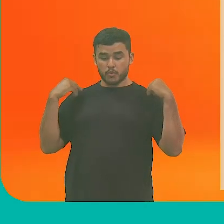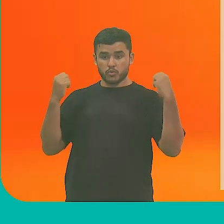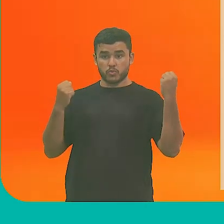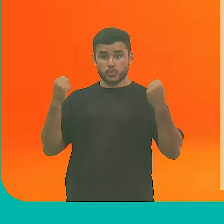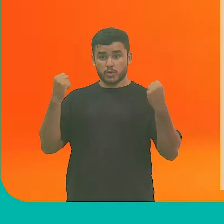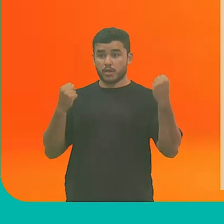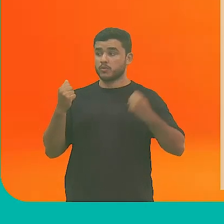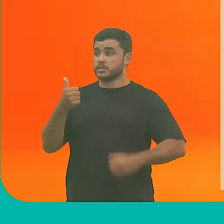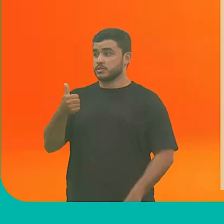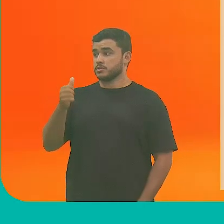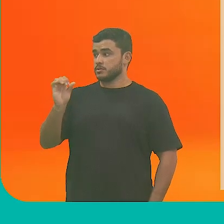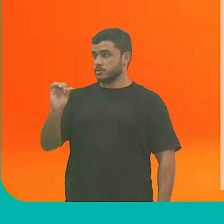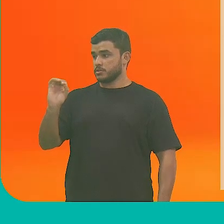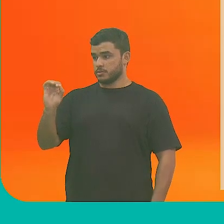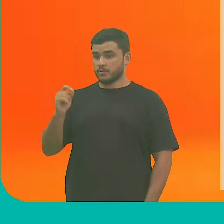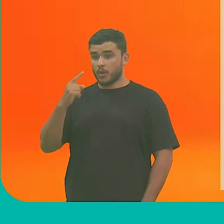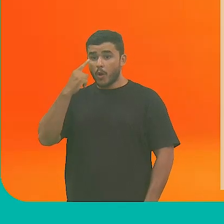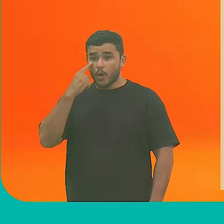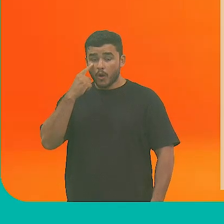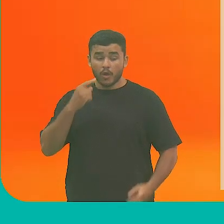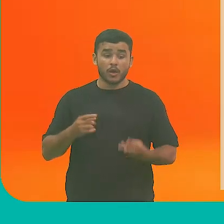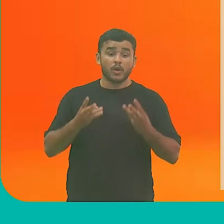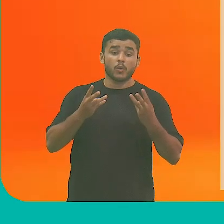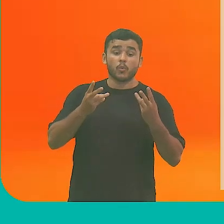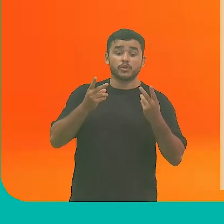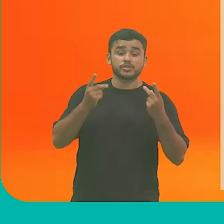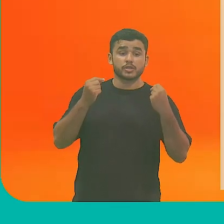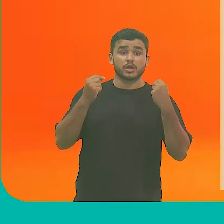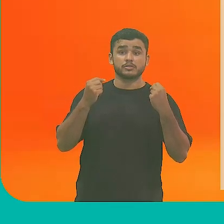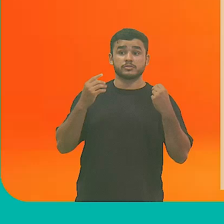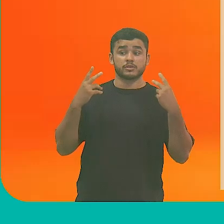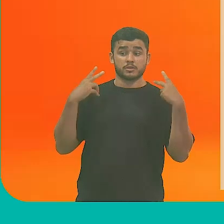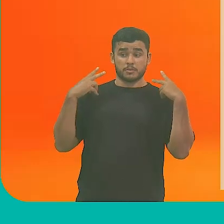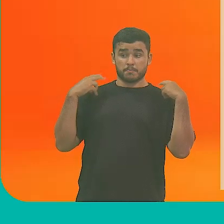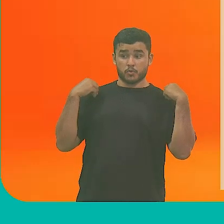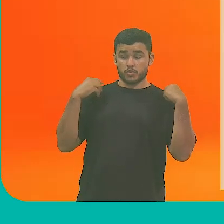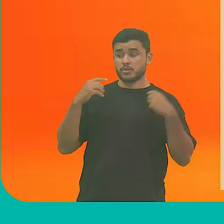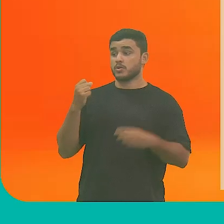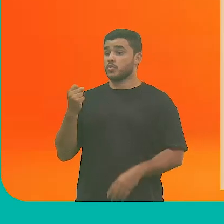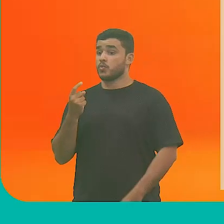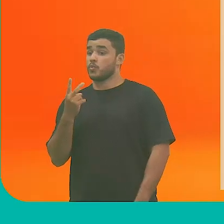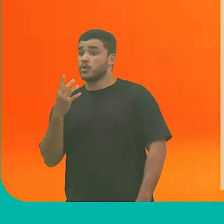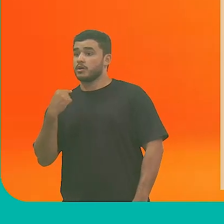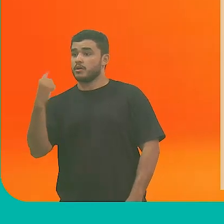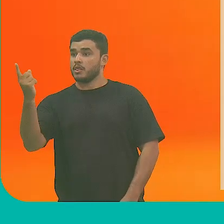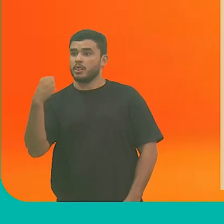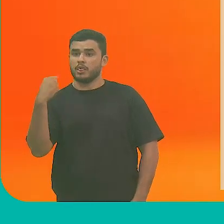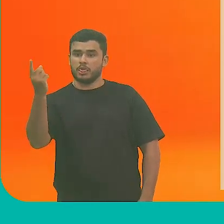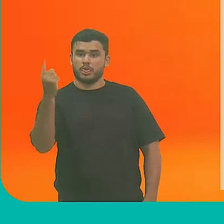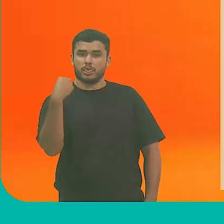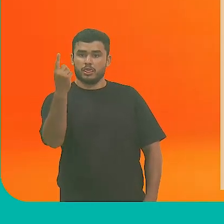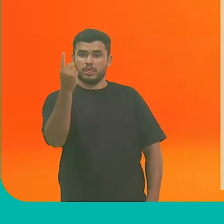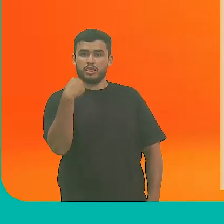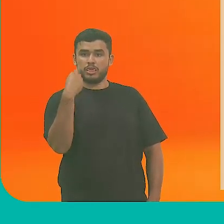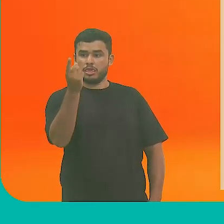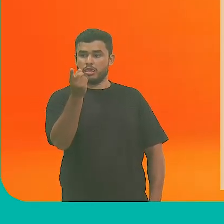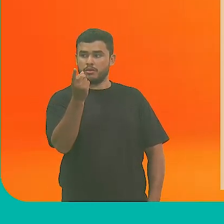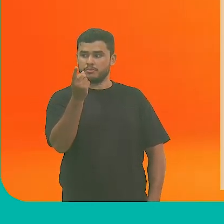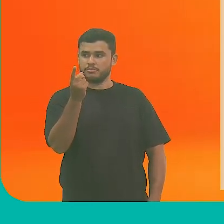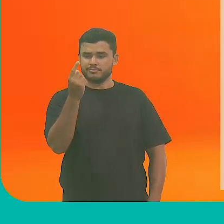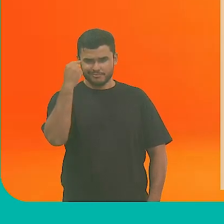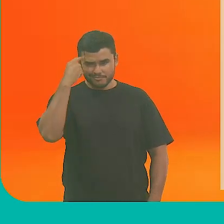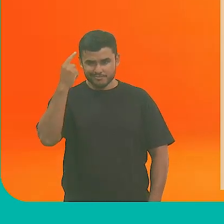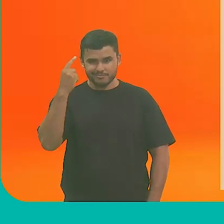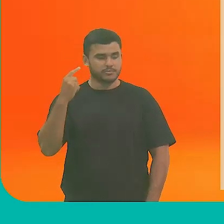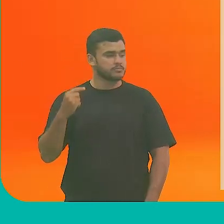relacionam a quantidade de motoristas com a quantidade de viagens realizadas até